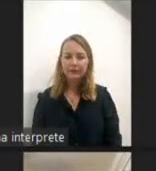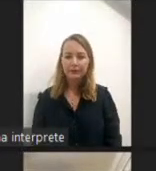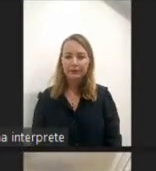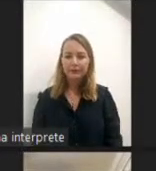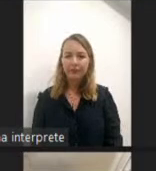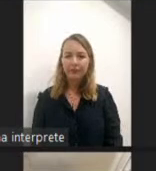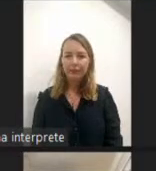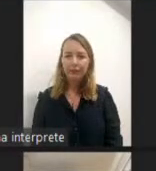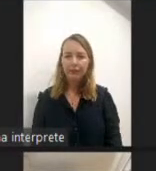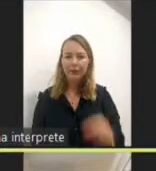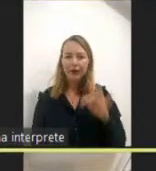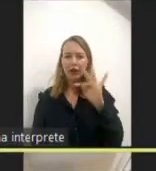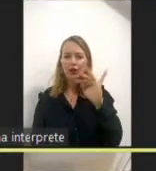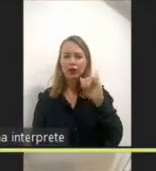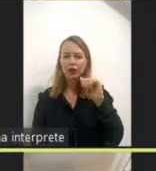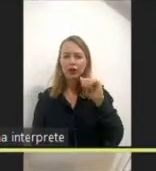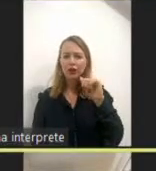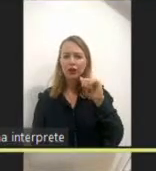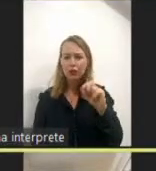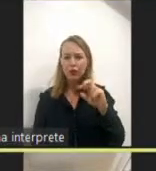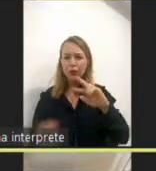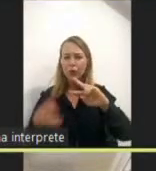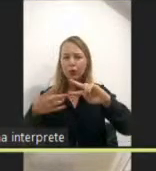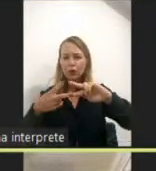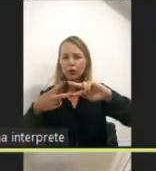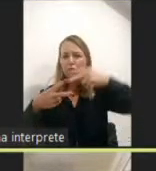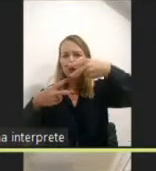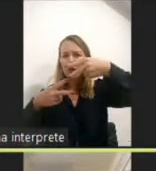Tiago, faz uma inversão.